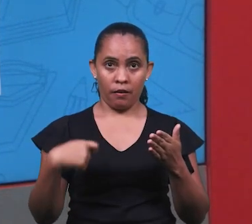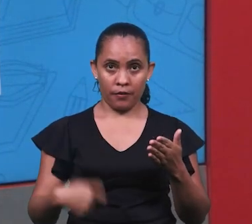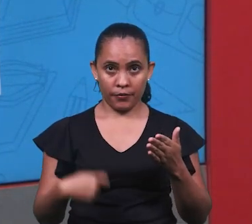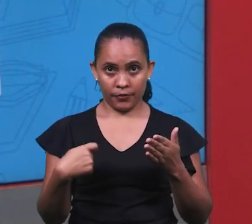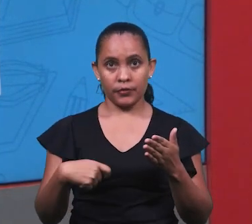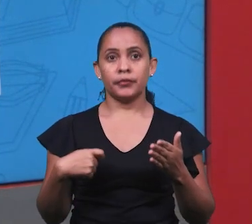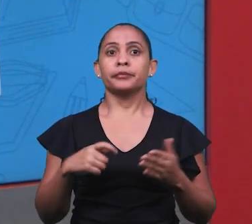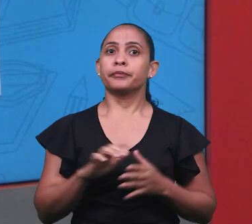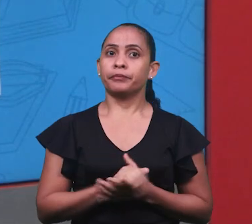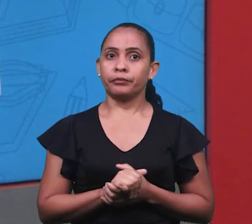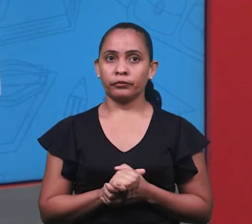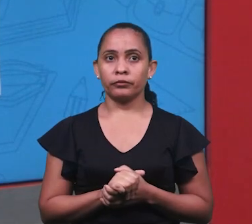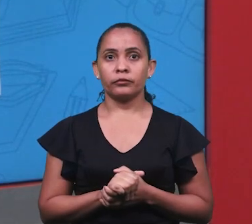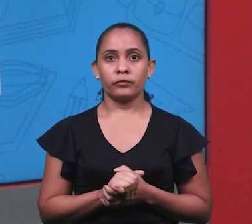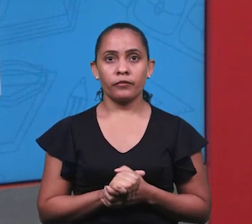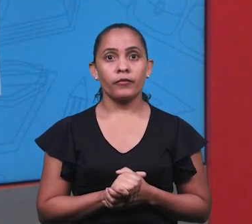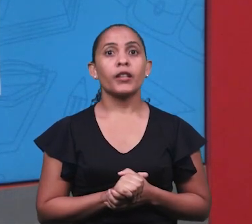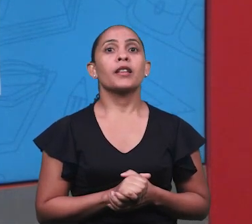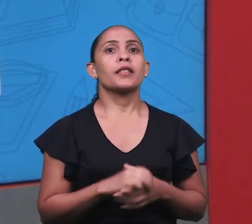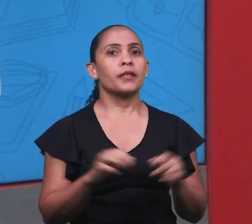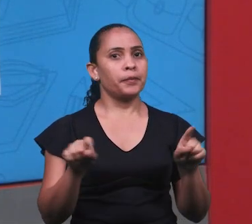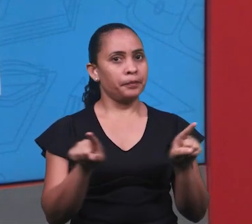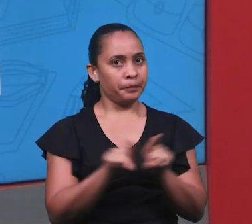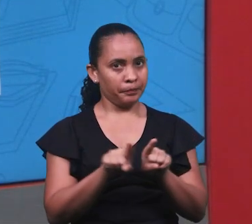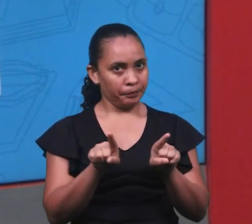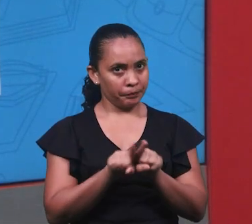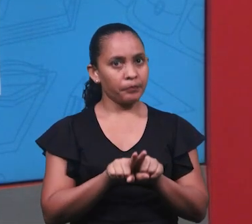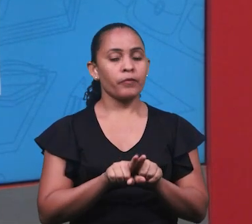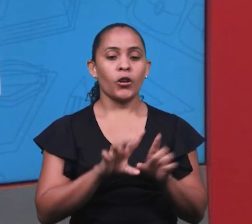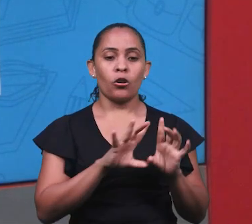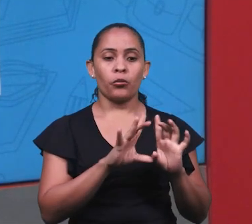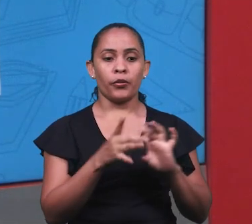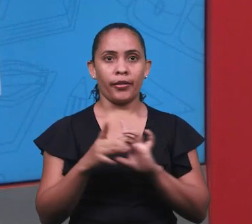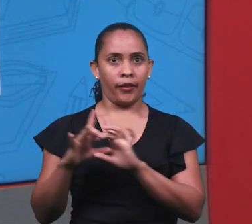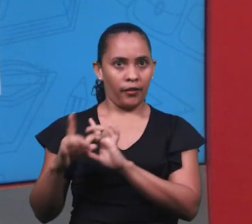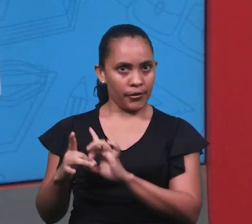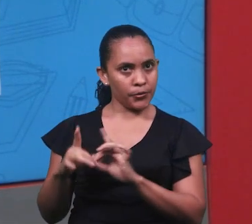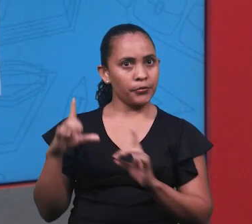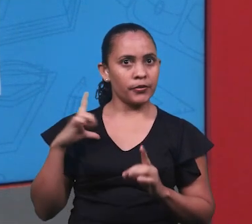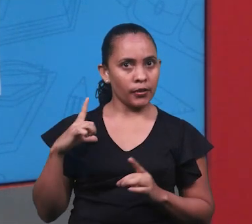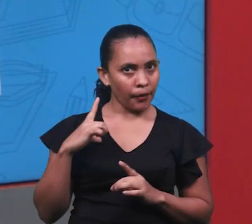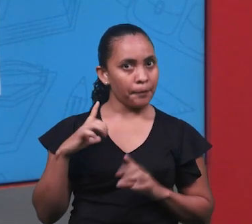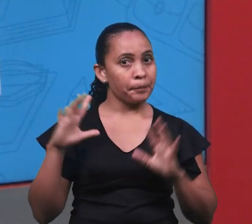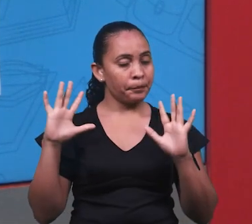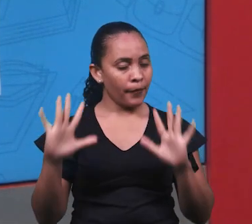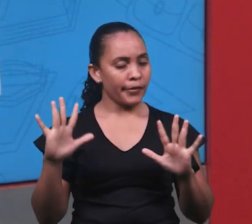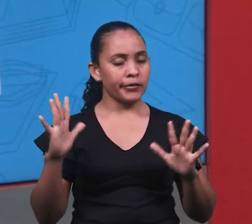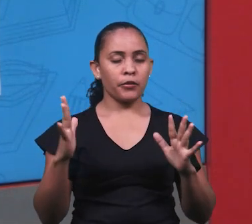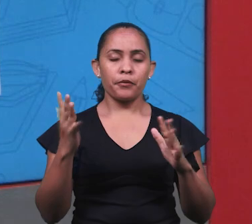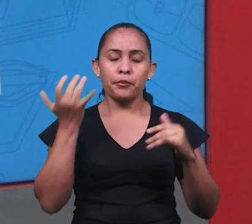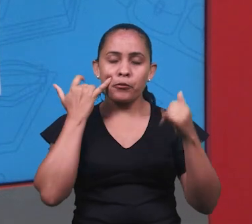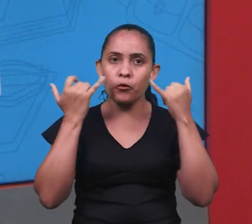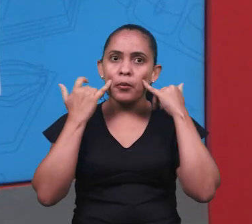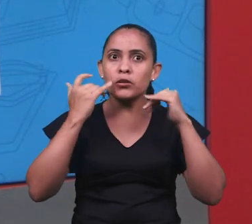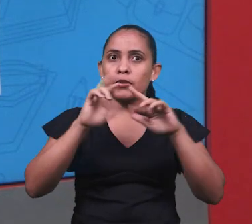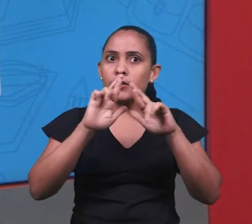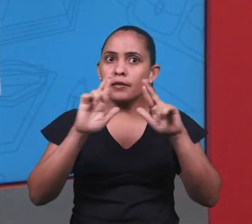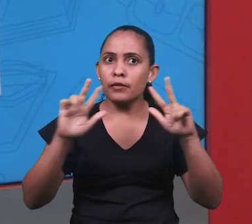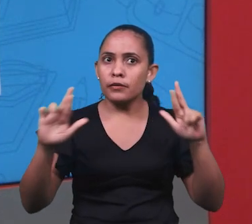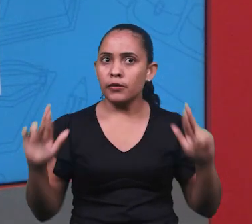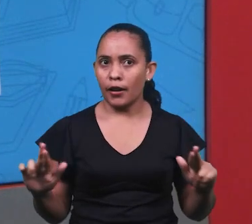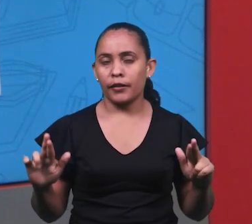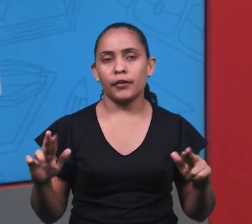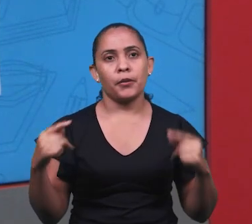você. Na competência 2, você tem um repertório, tá? Mas eu tenho muitas informações. Então, agora eu preciso,